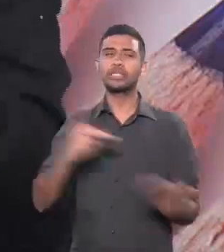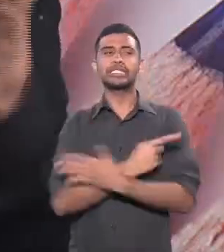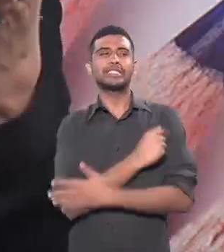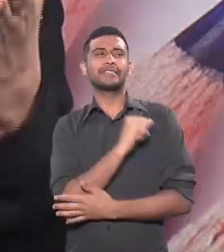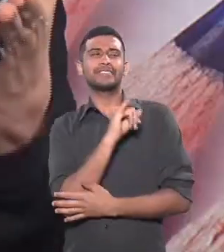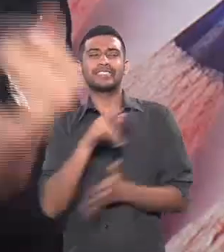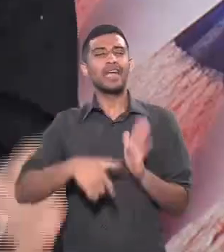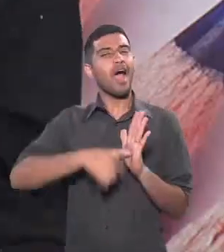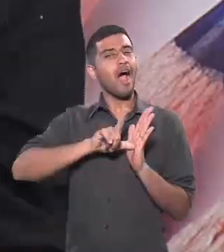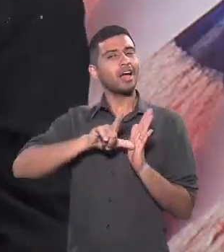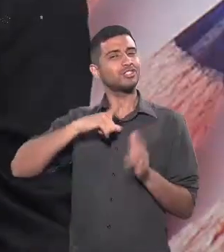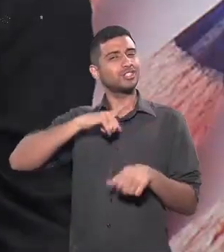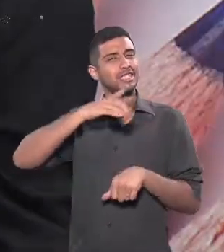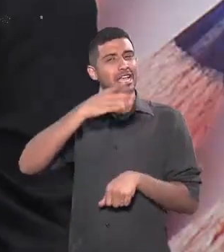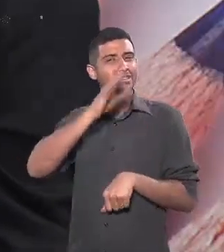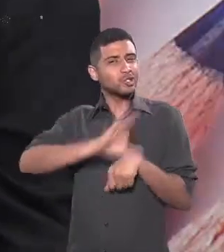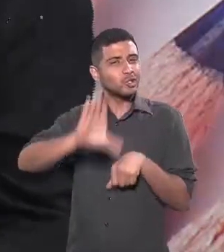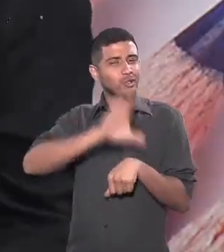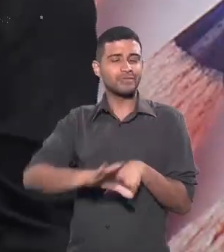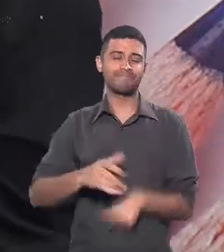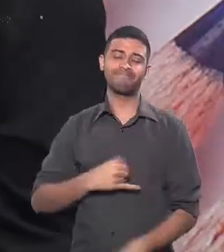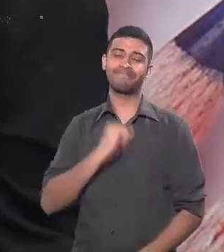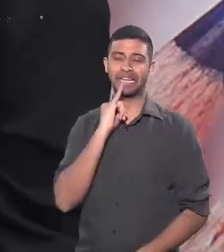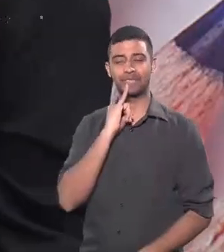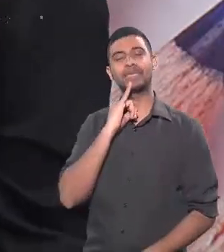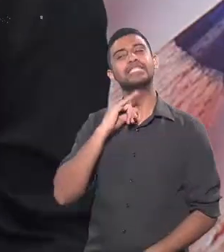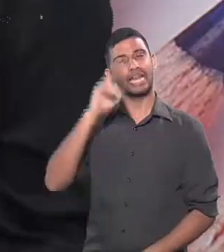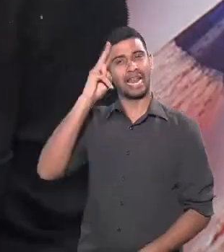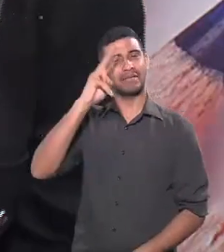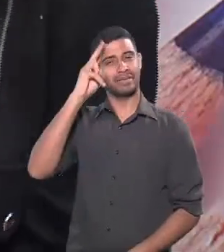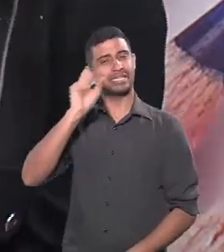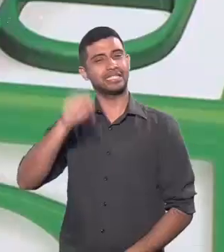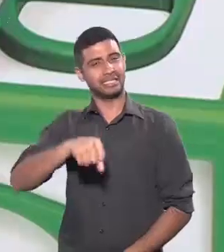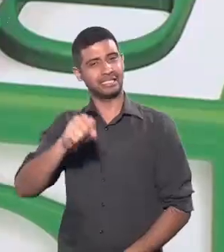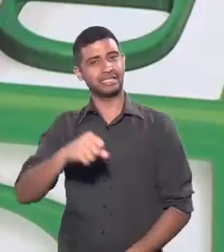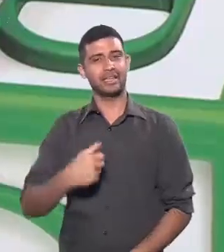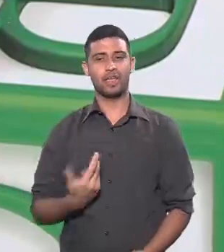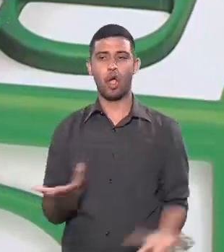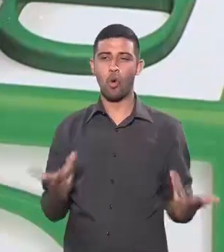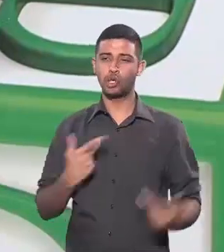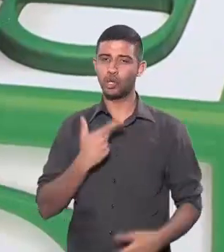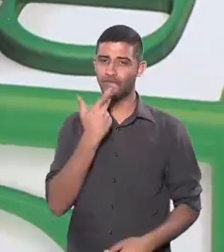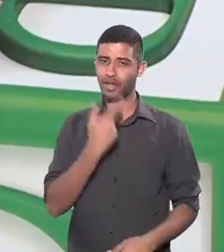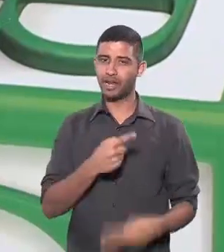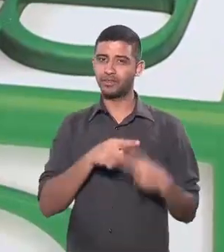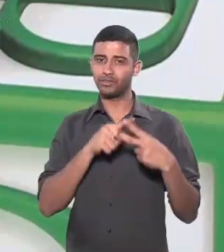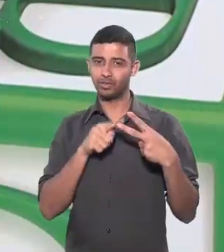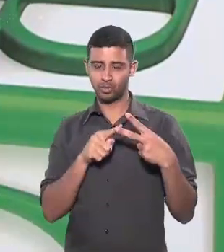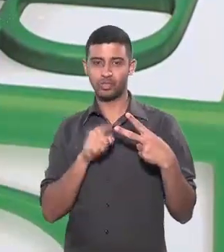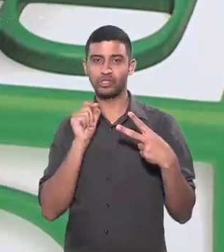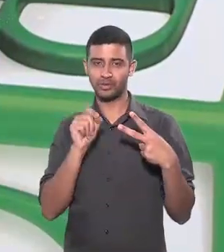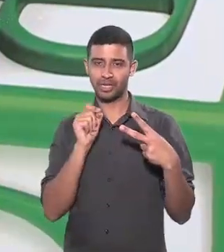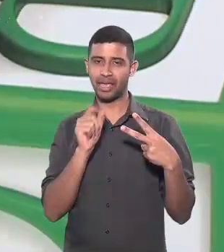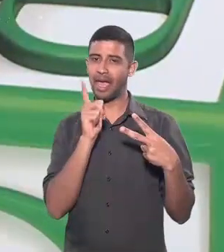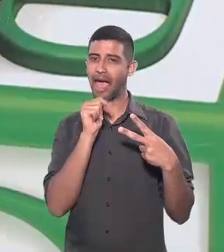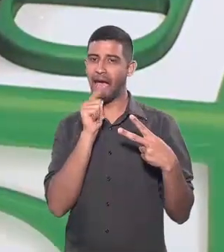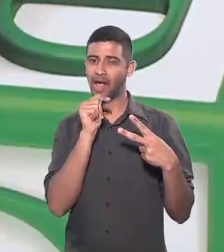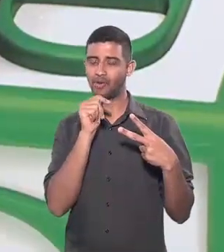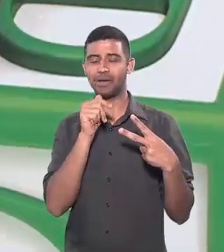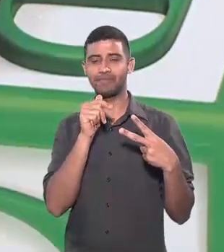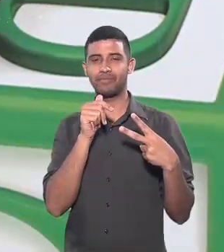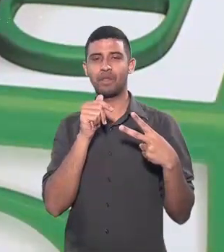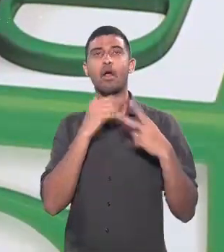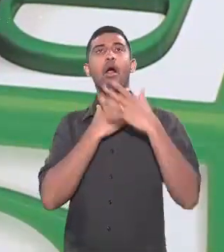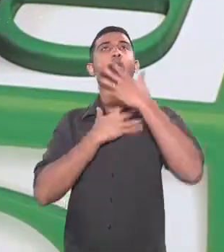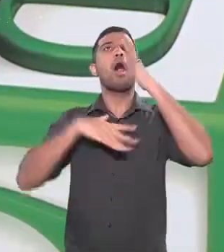se tivesse ocorrido aqui... Infelizmente, sim. Eu já citei hoje 2 vezes o afogamento,